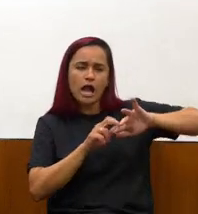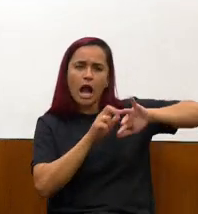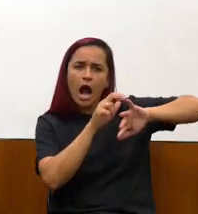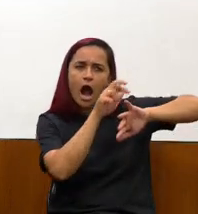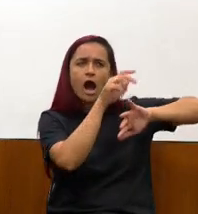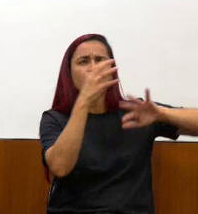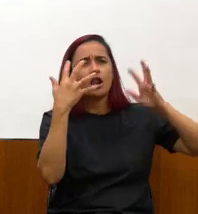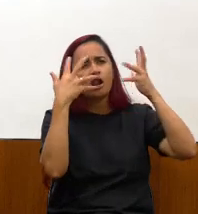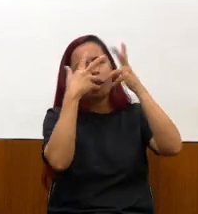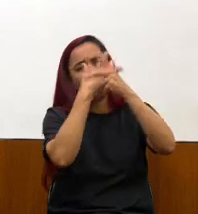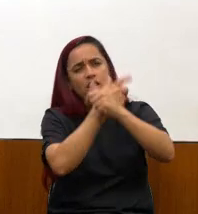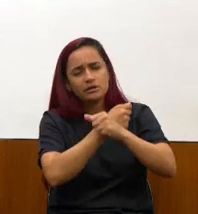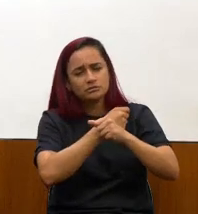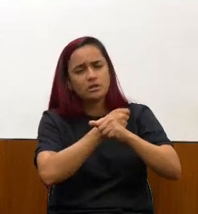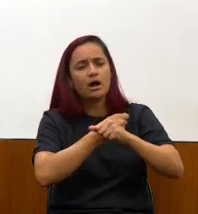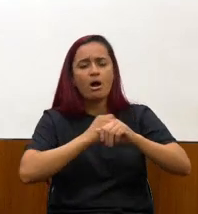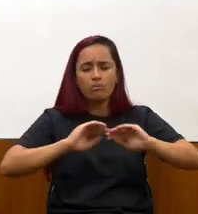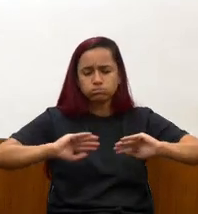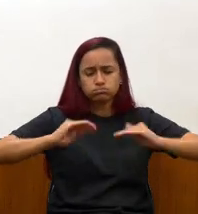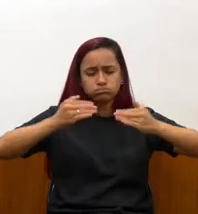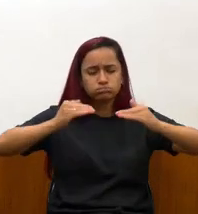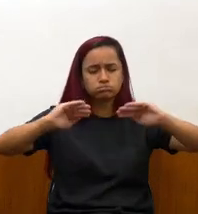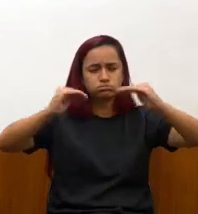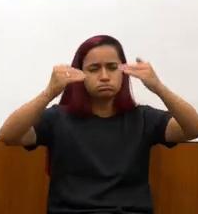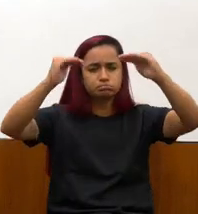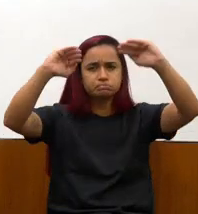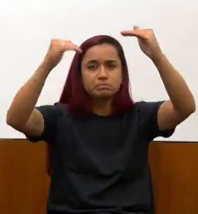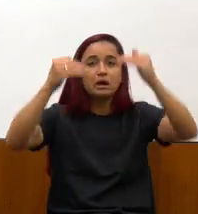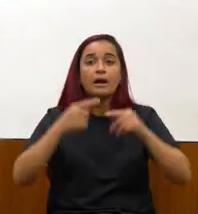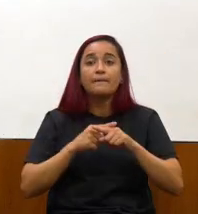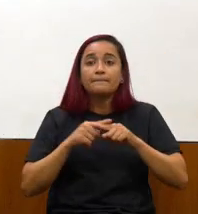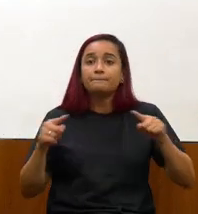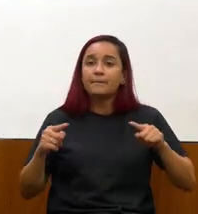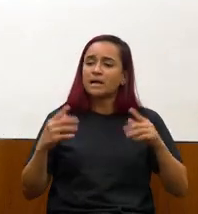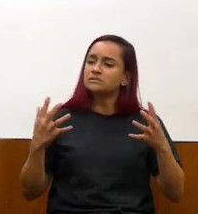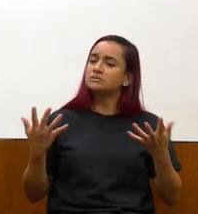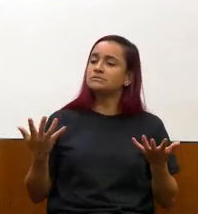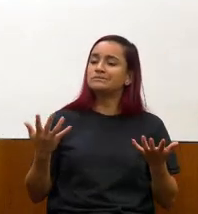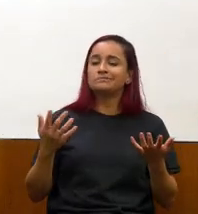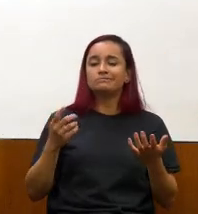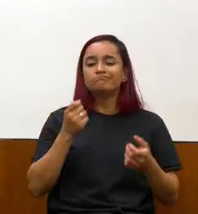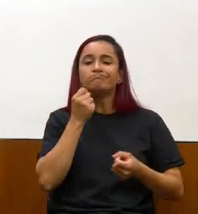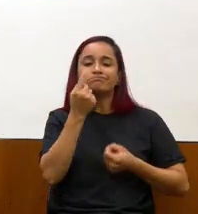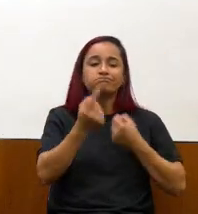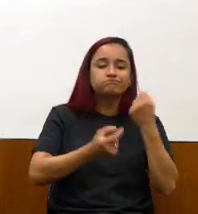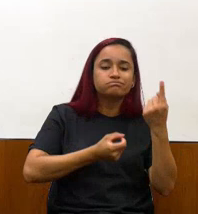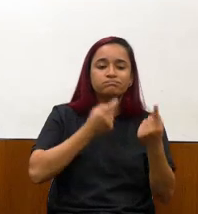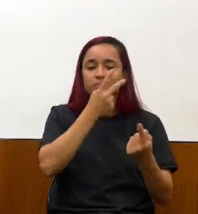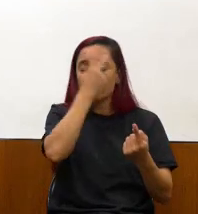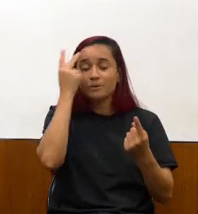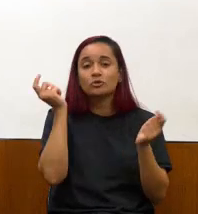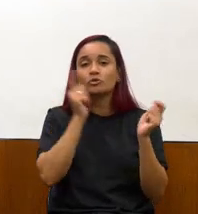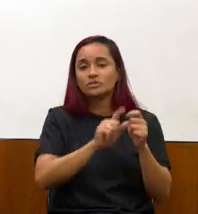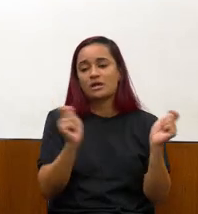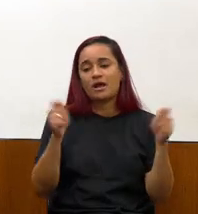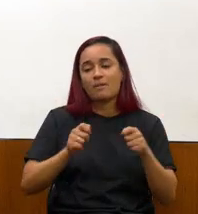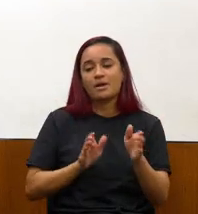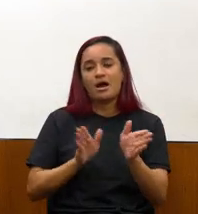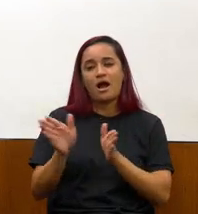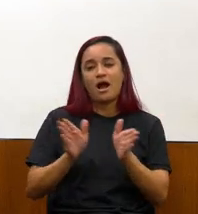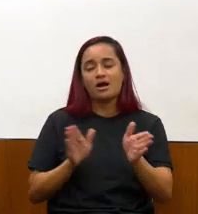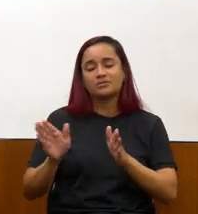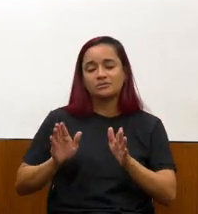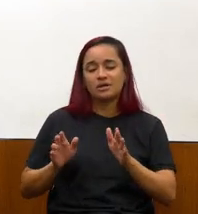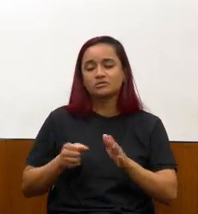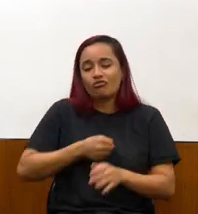escadas extremamente bem elaboradas e poucas pessoas podem ter acesso a elas no envelhecimento. A arquitetura